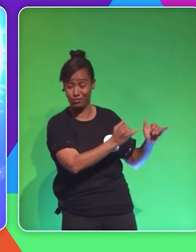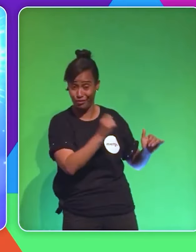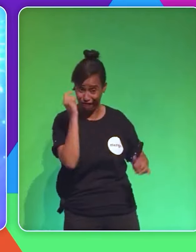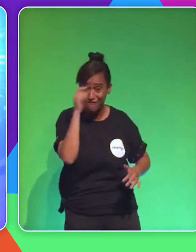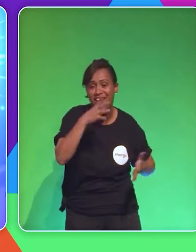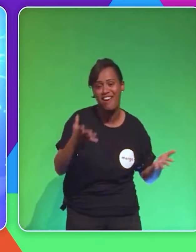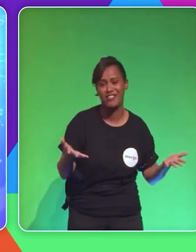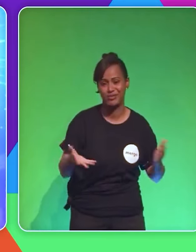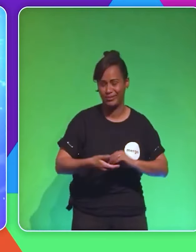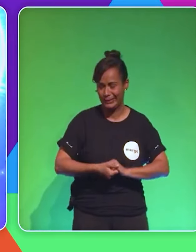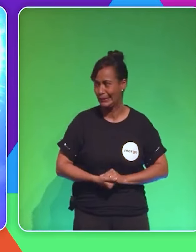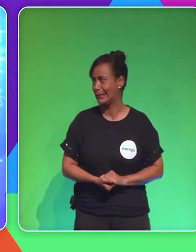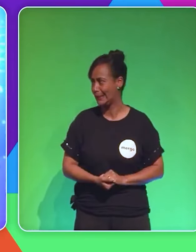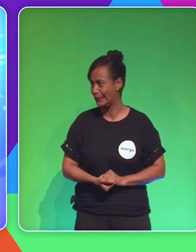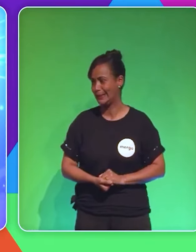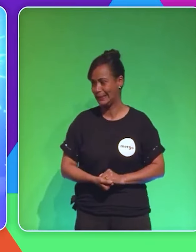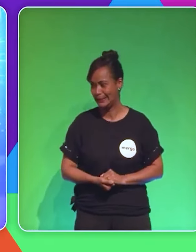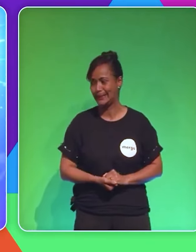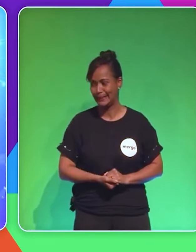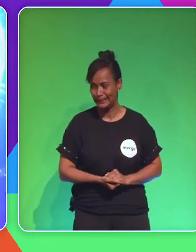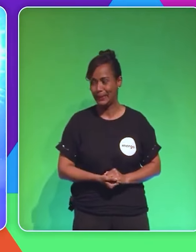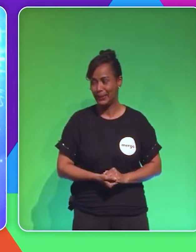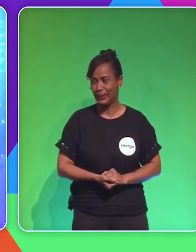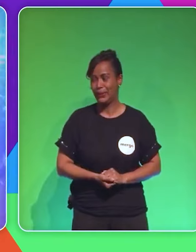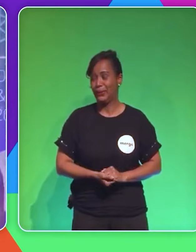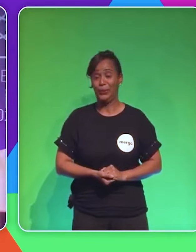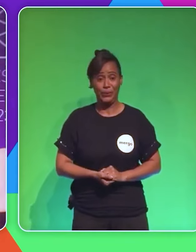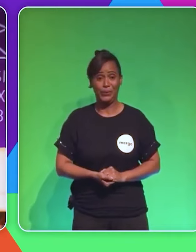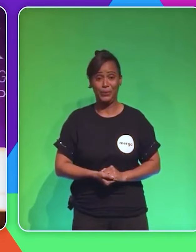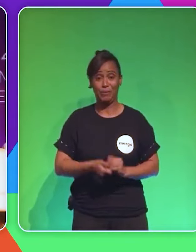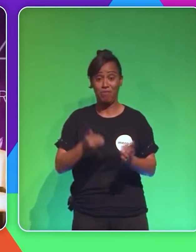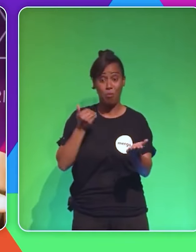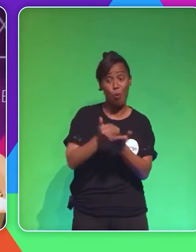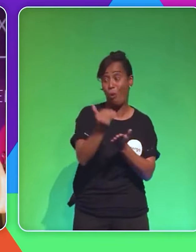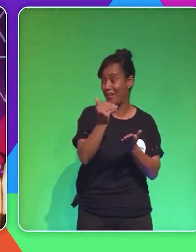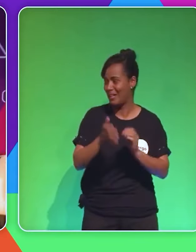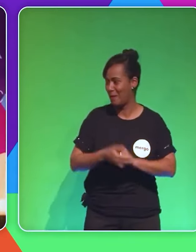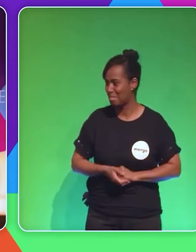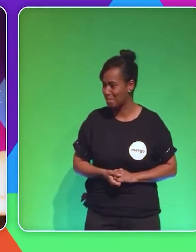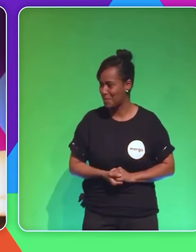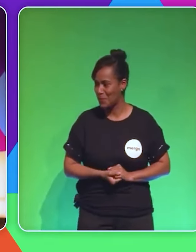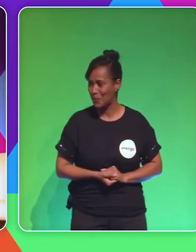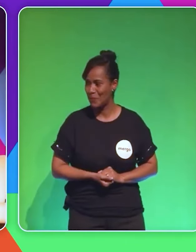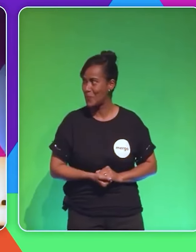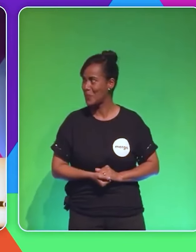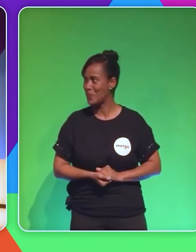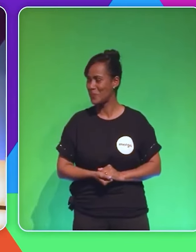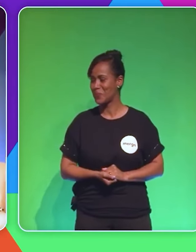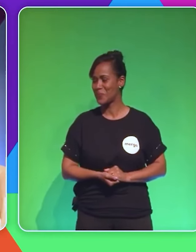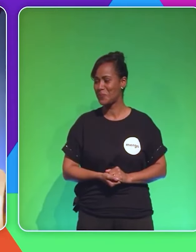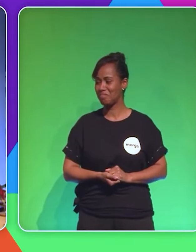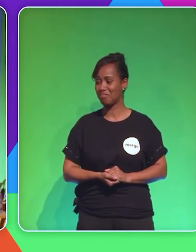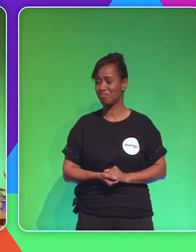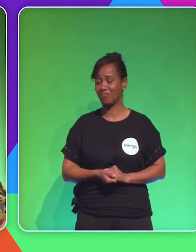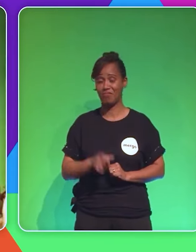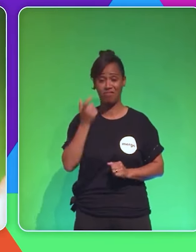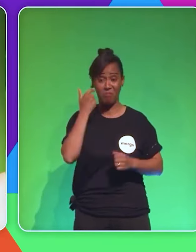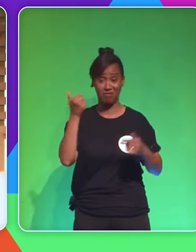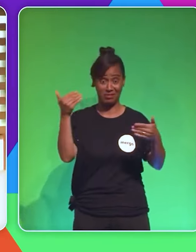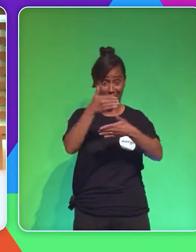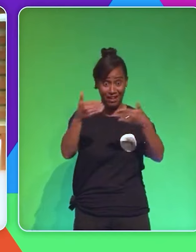nin vamos lá vamos lá Goku vamos lá vamos ver se